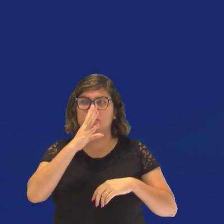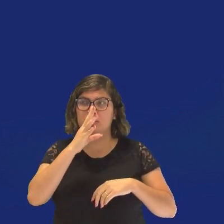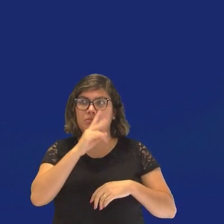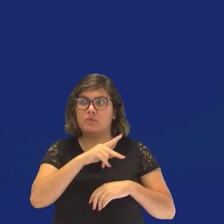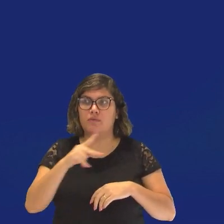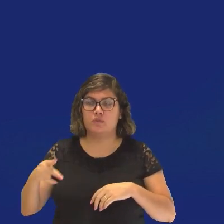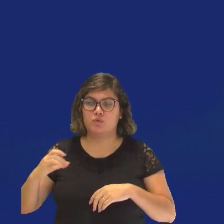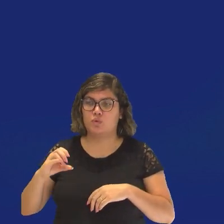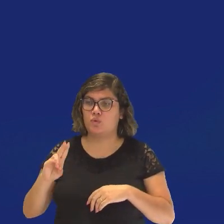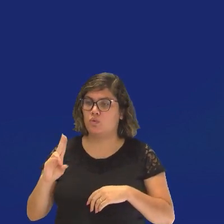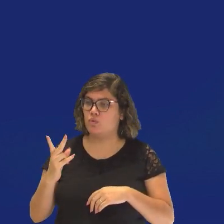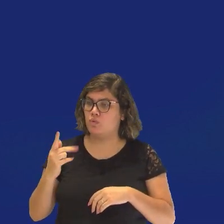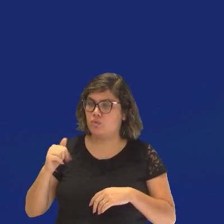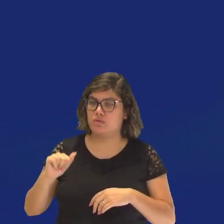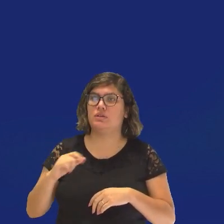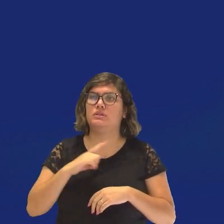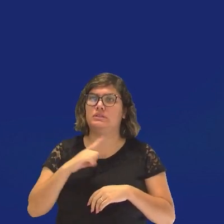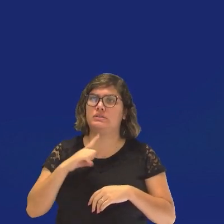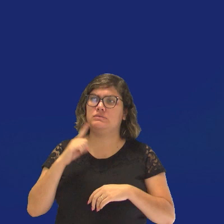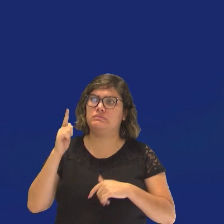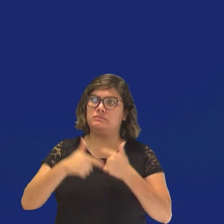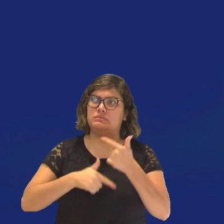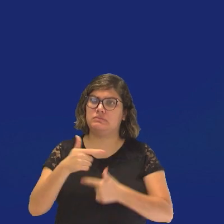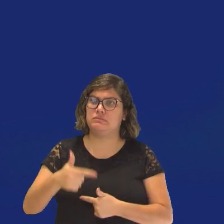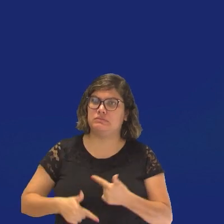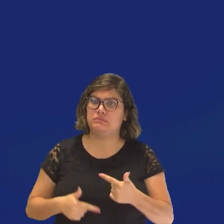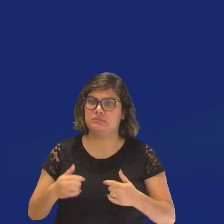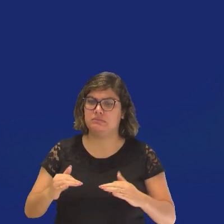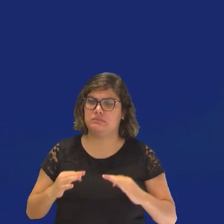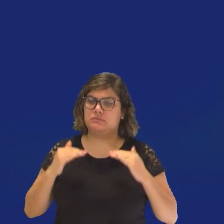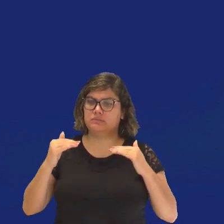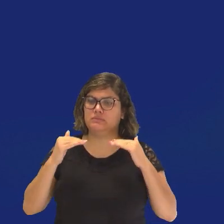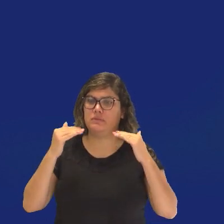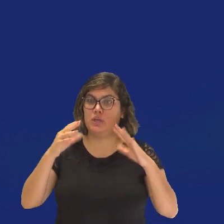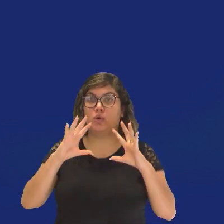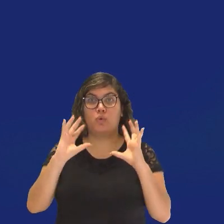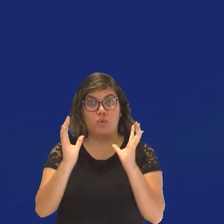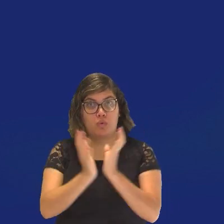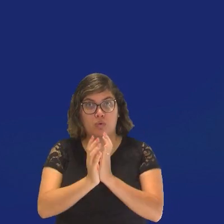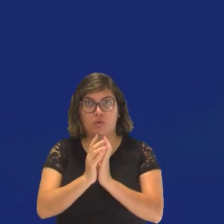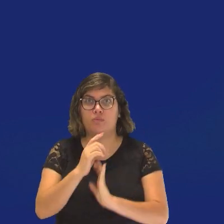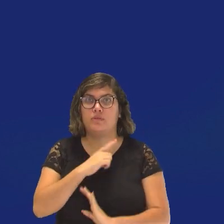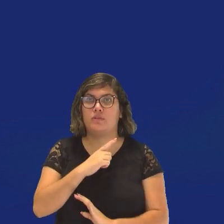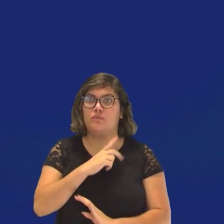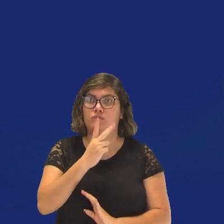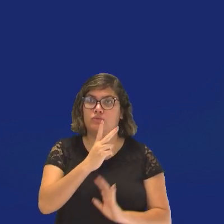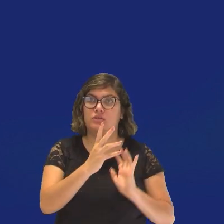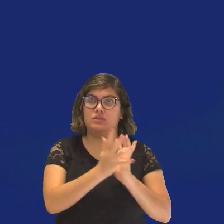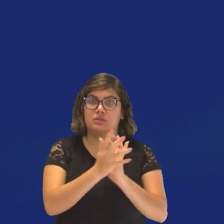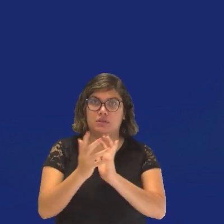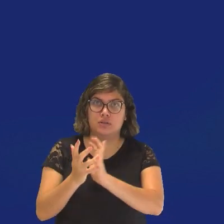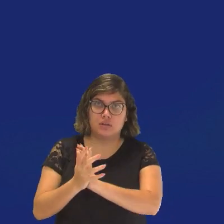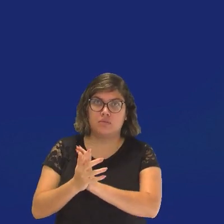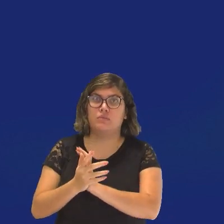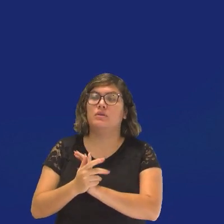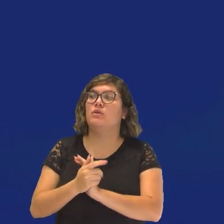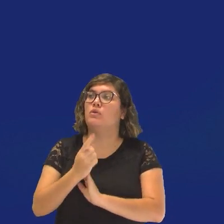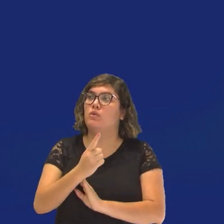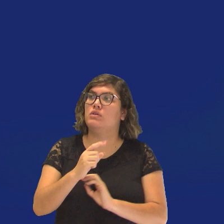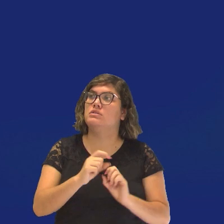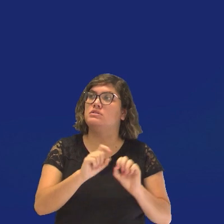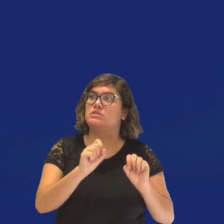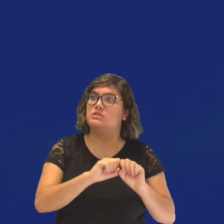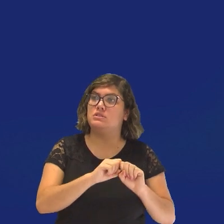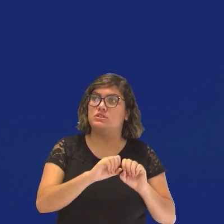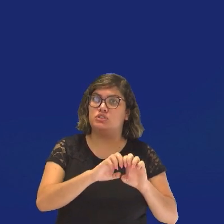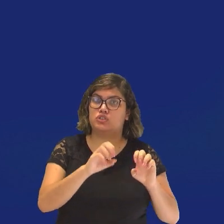Cunha, tem conduzido com maestria esse grupo, que é constituído basicamente por duas equipes, uma equipe de engenharia de software e